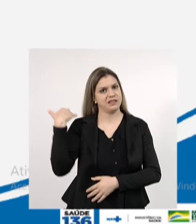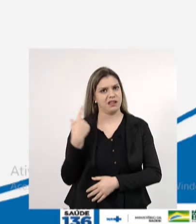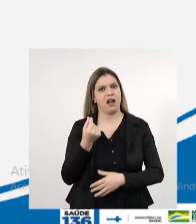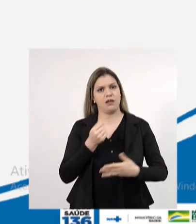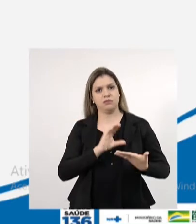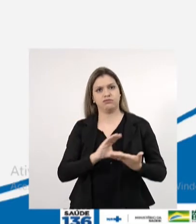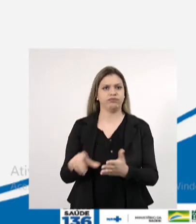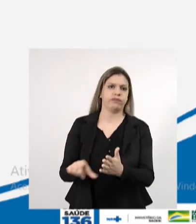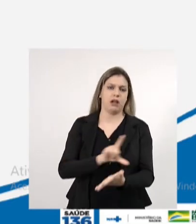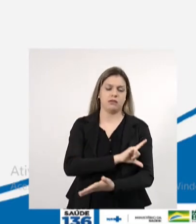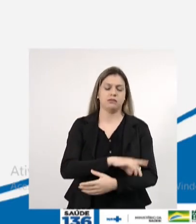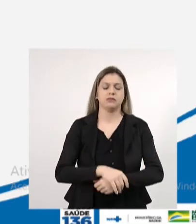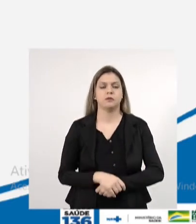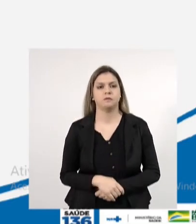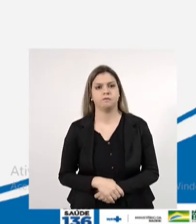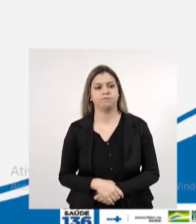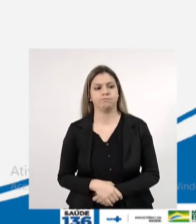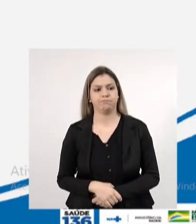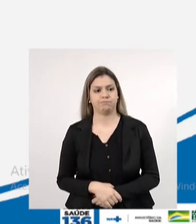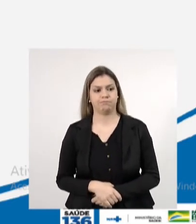antes com o PAB fixo.